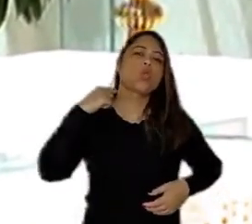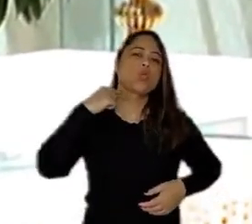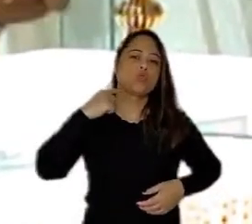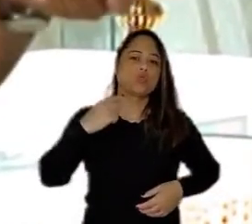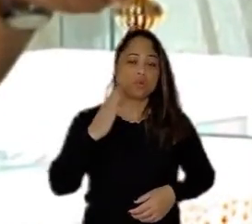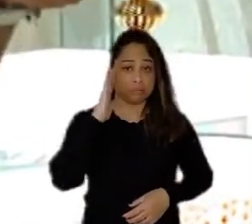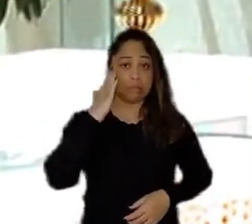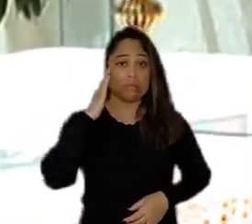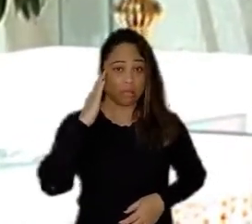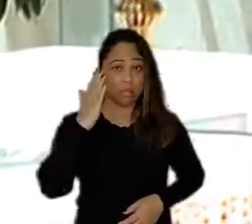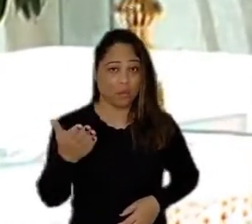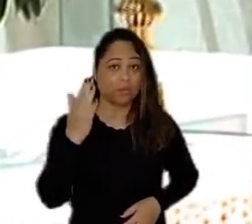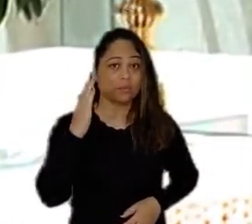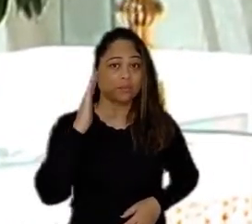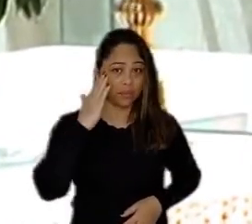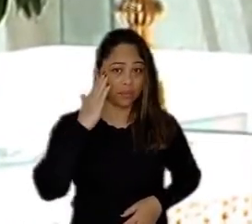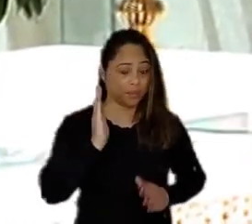diga amém.